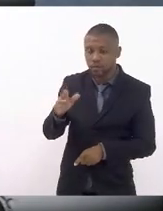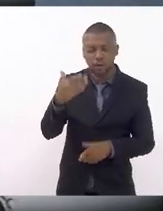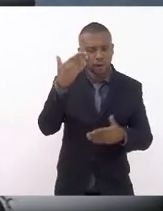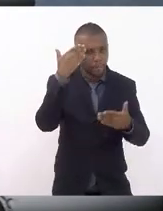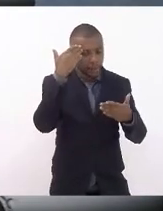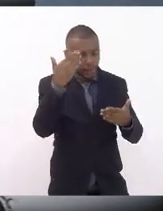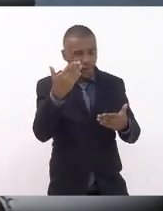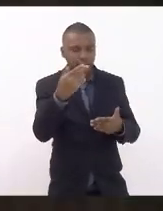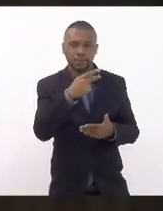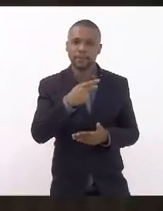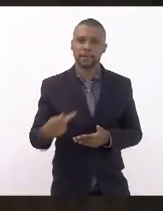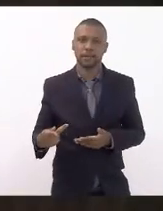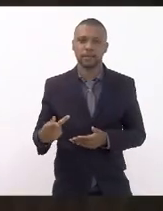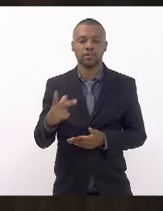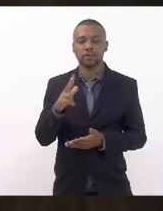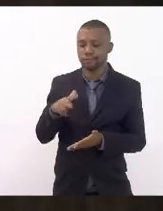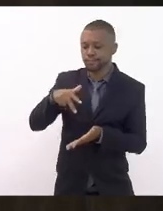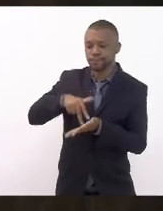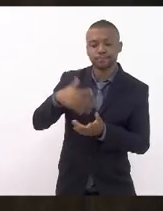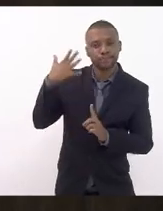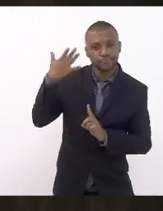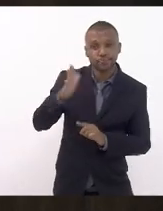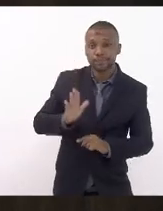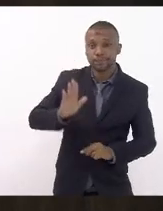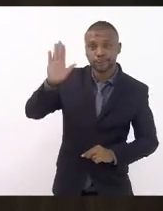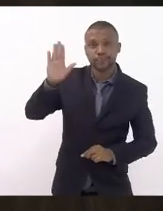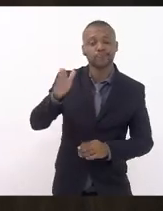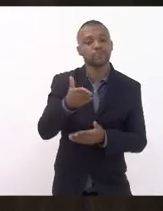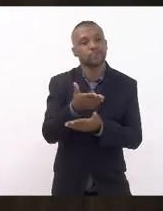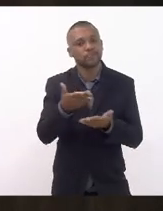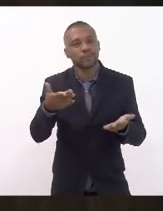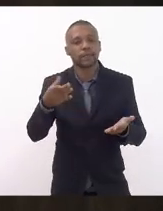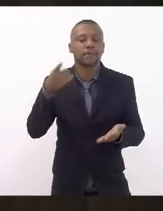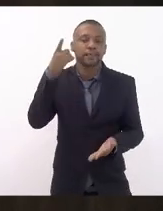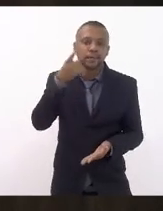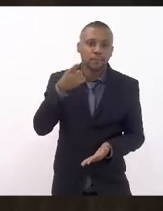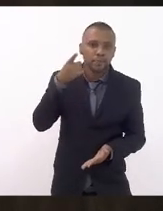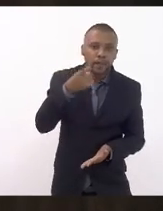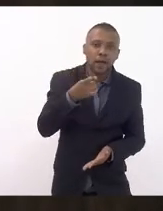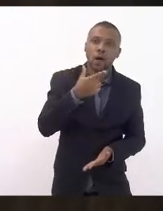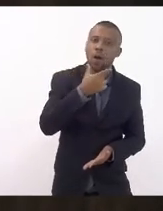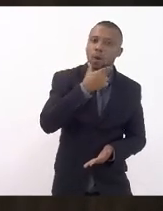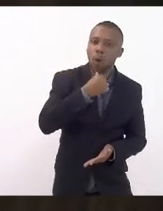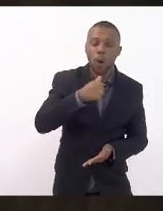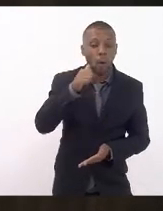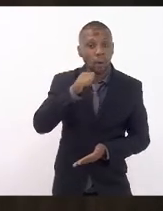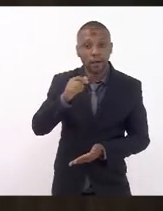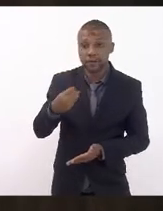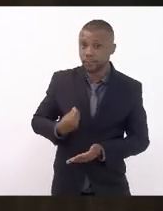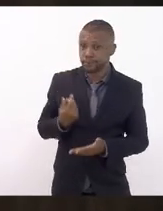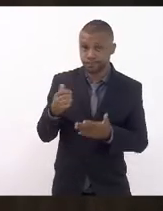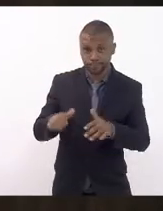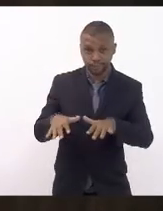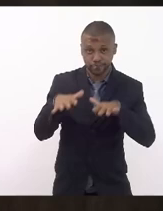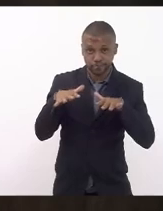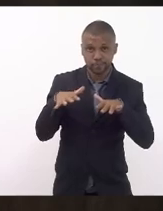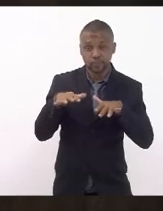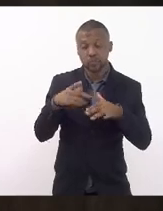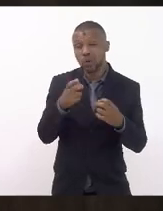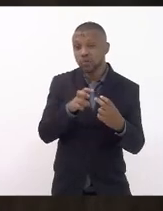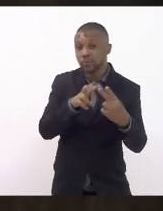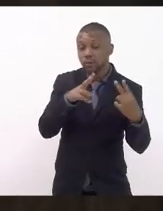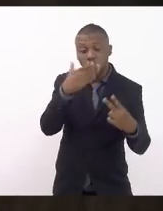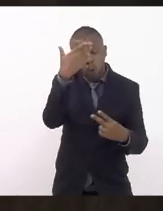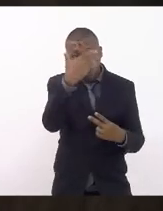de ordem. Vossa Excelência, os deputados e deputadas que estão aqui no plenário, no virtual não dá para